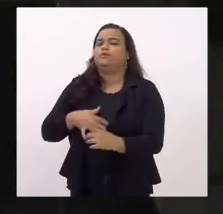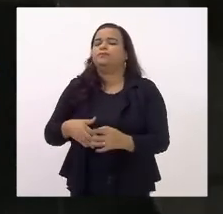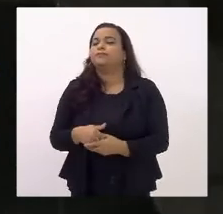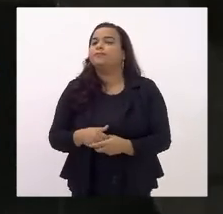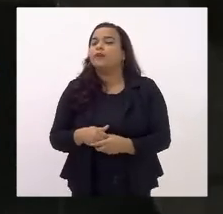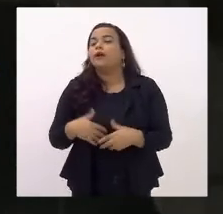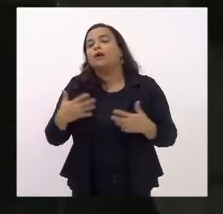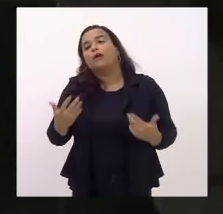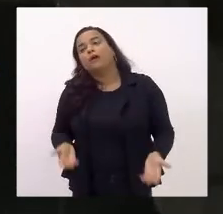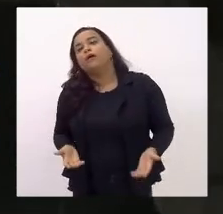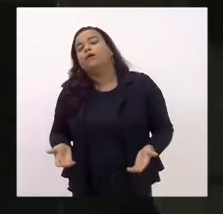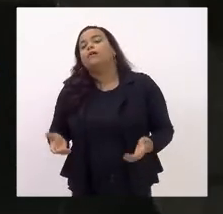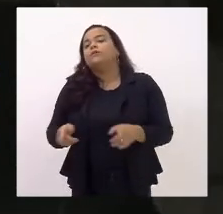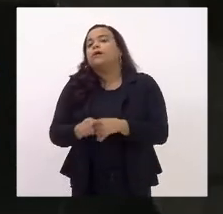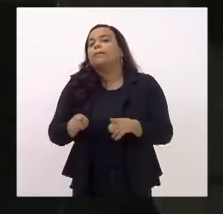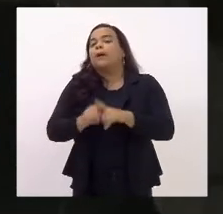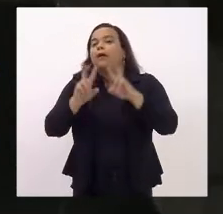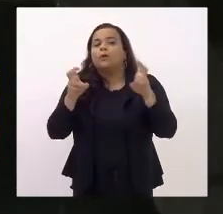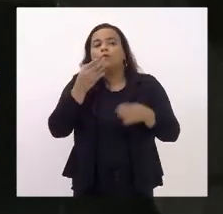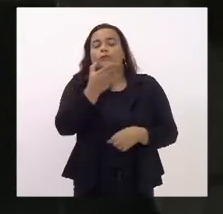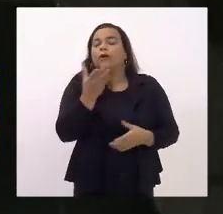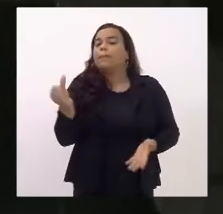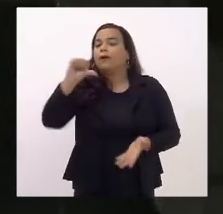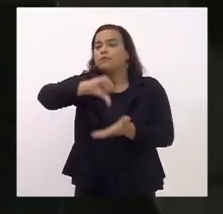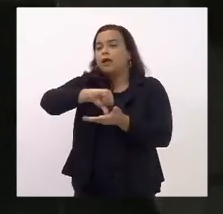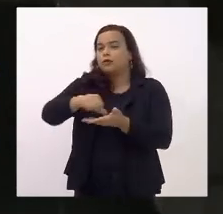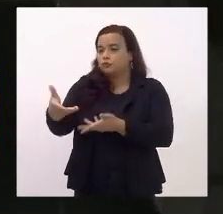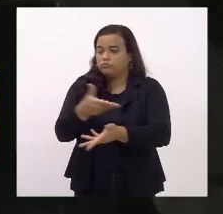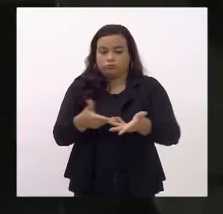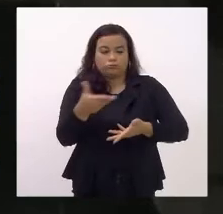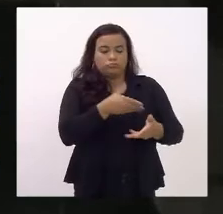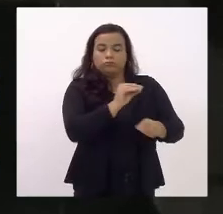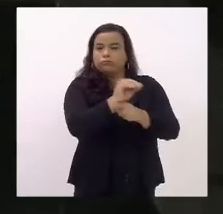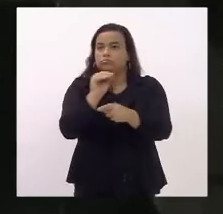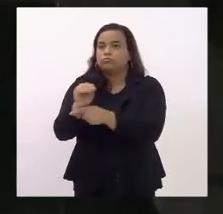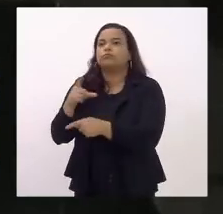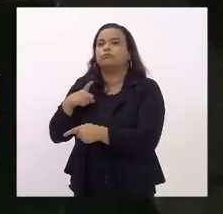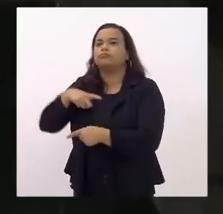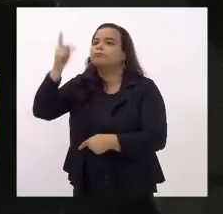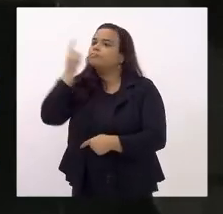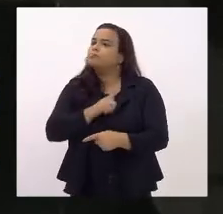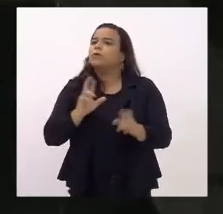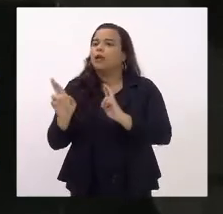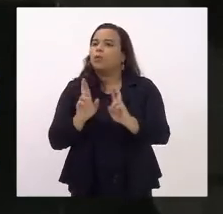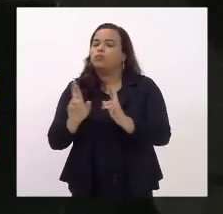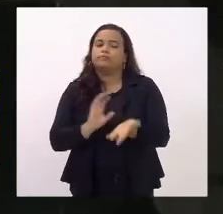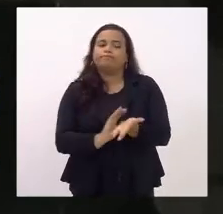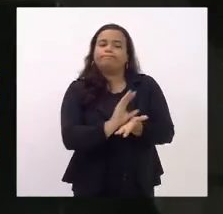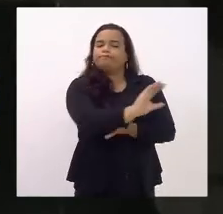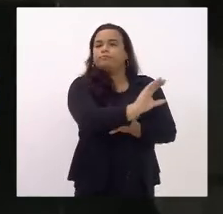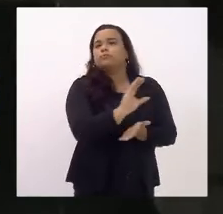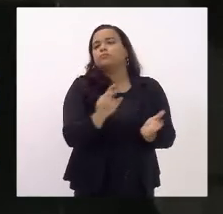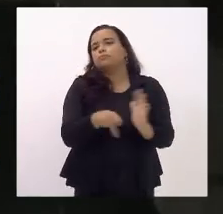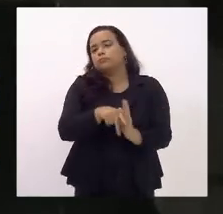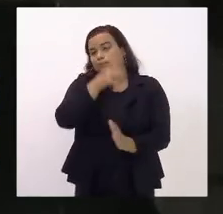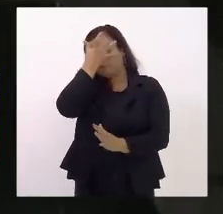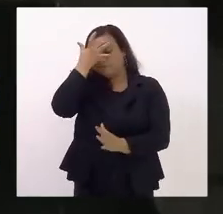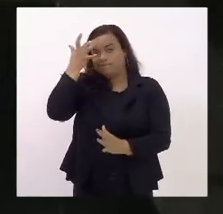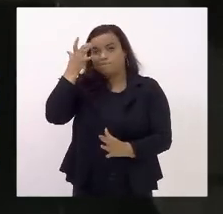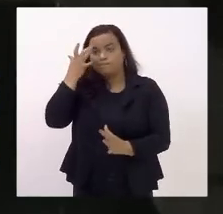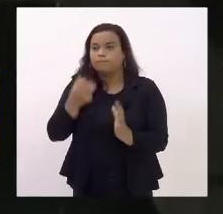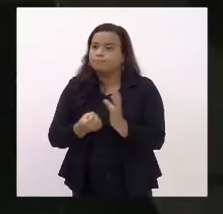para garantir que os centros de convivência fossem também alcançados pelos recursos do financiamento destinados à saúde mental. A luta